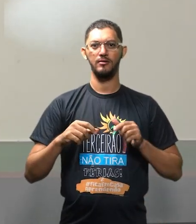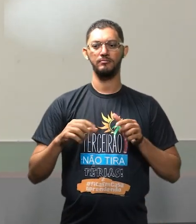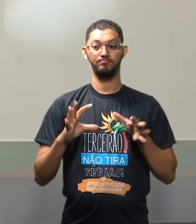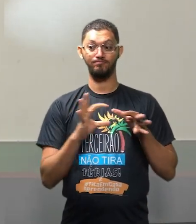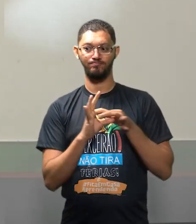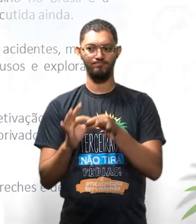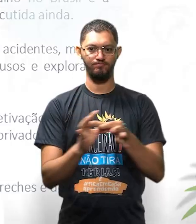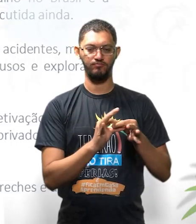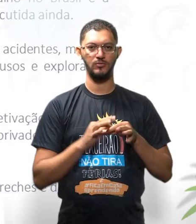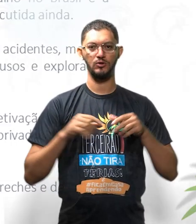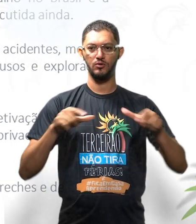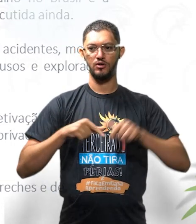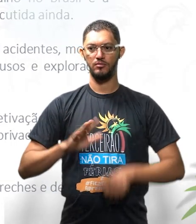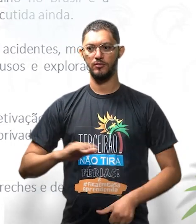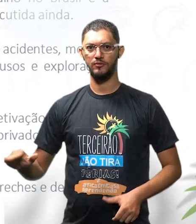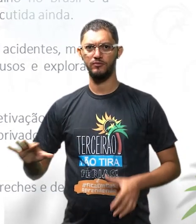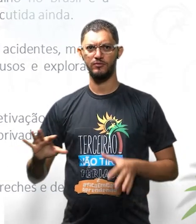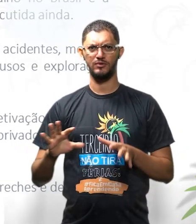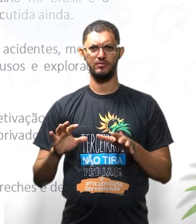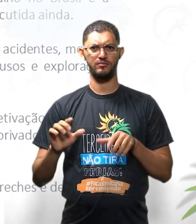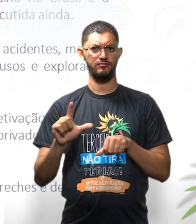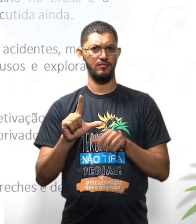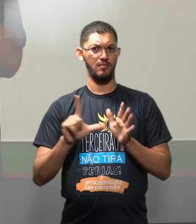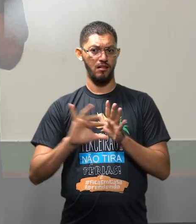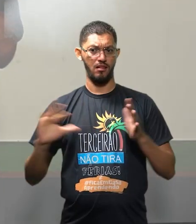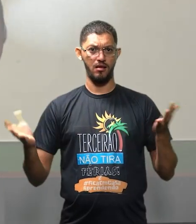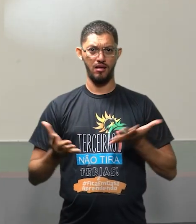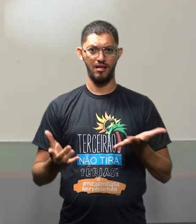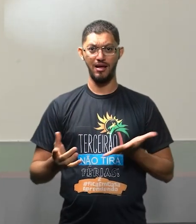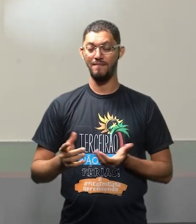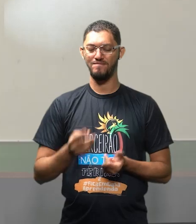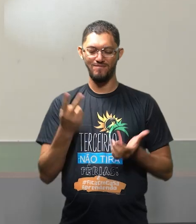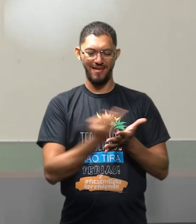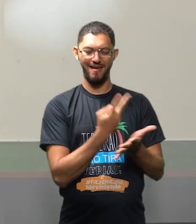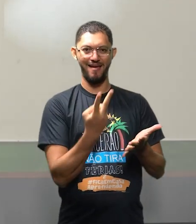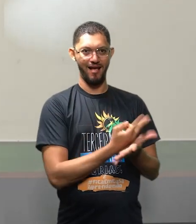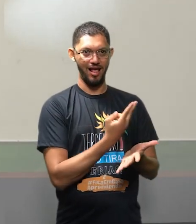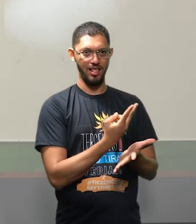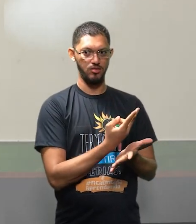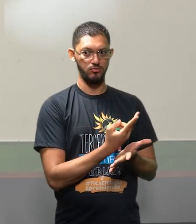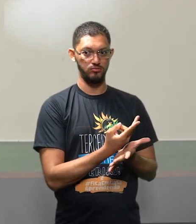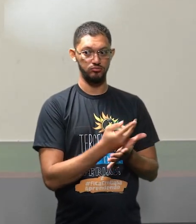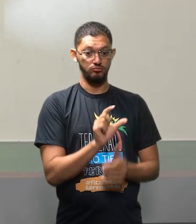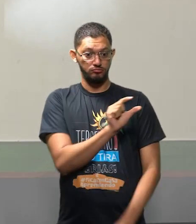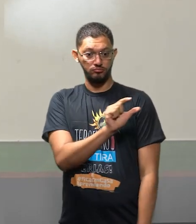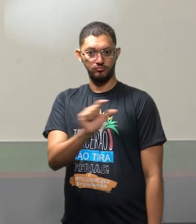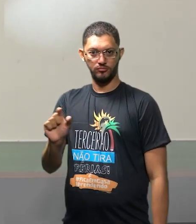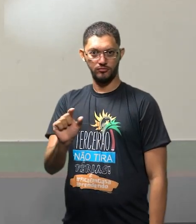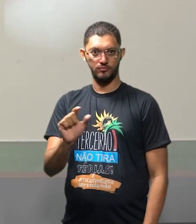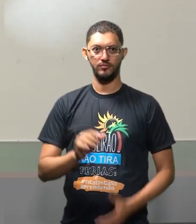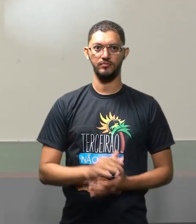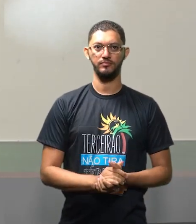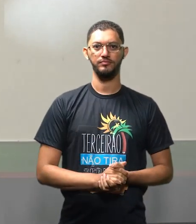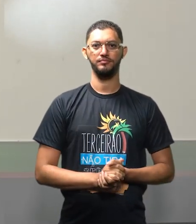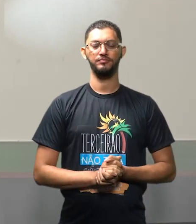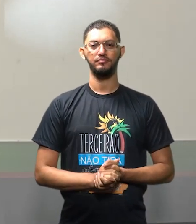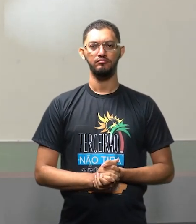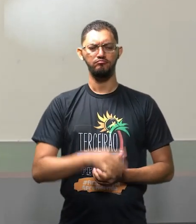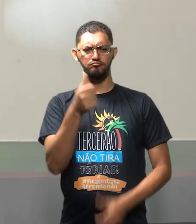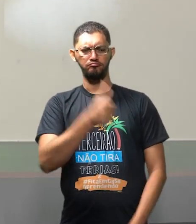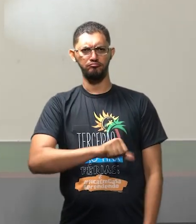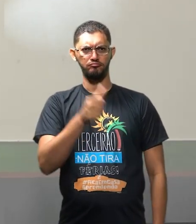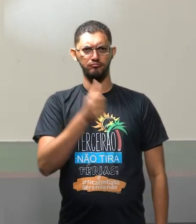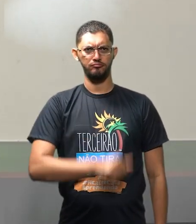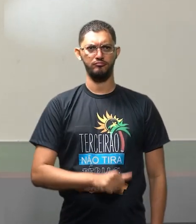a legislação vigente, é incorreto afirmar. Incorreto, está destacado, beleza? Vamos então analisar